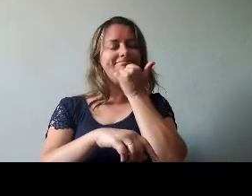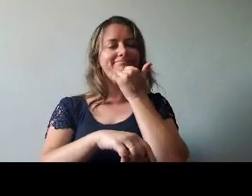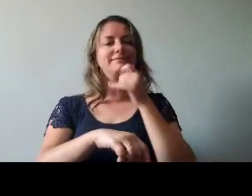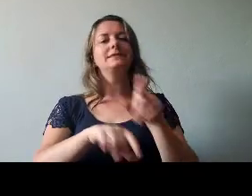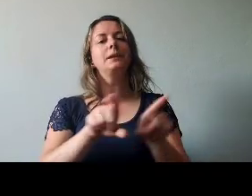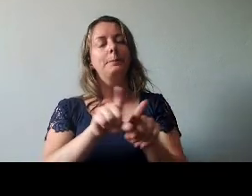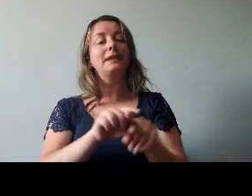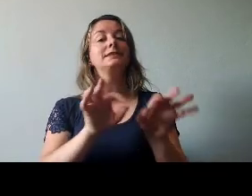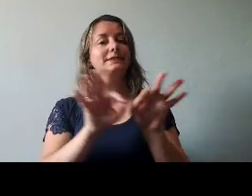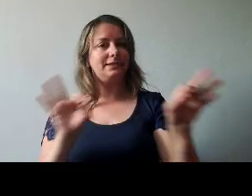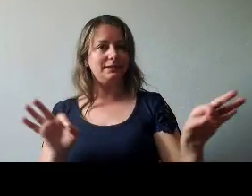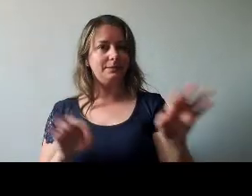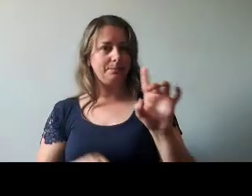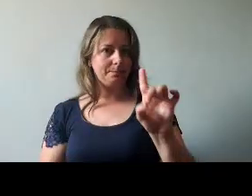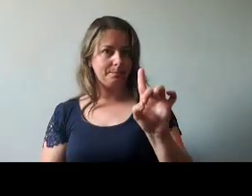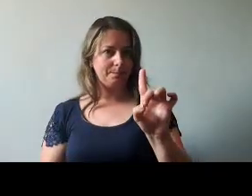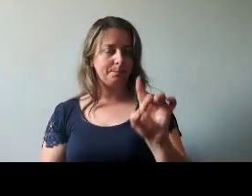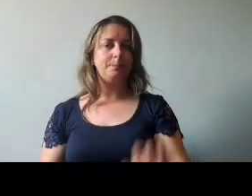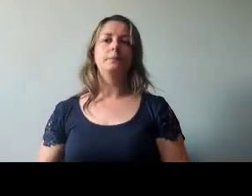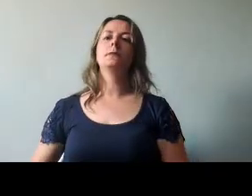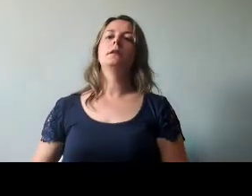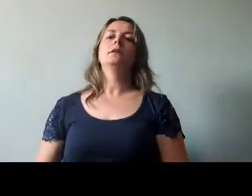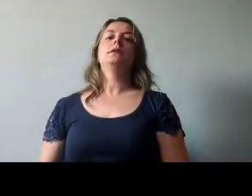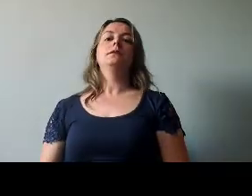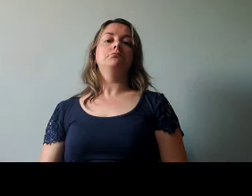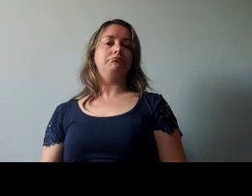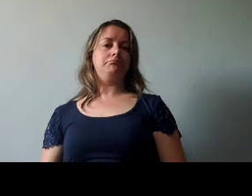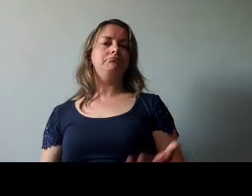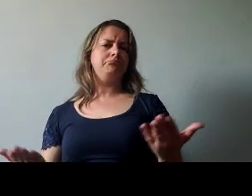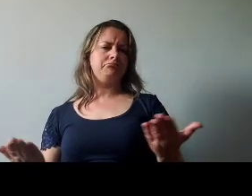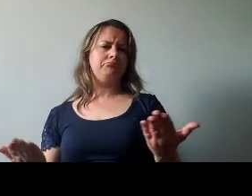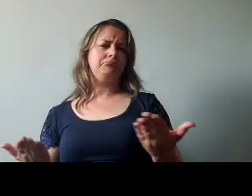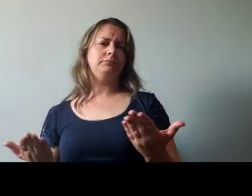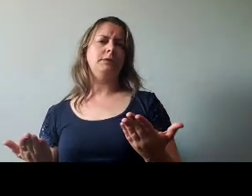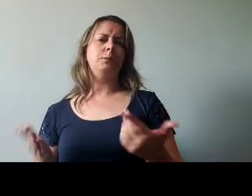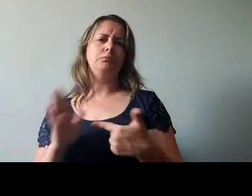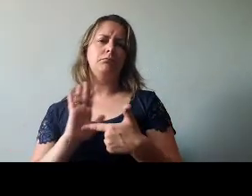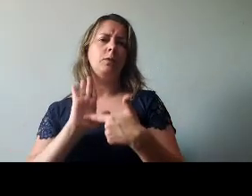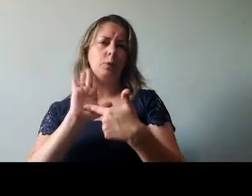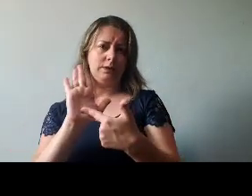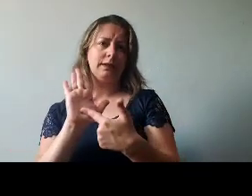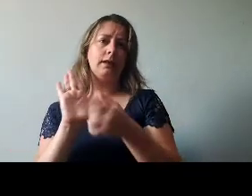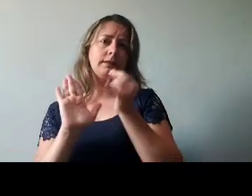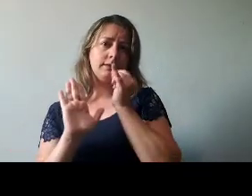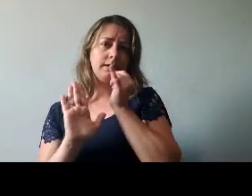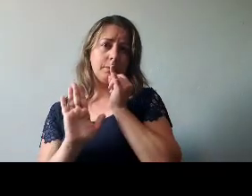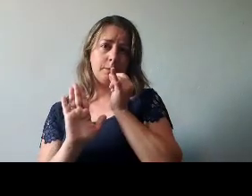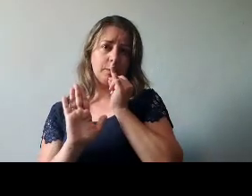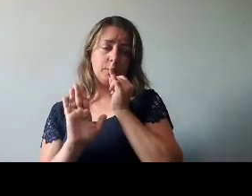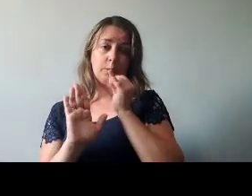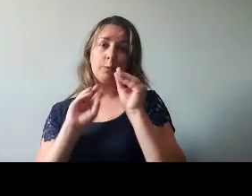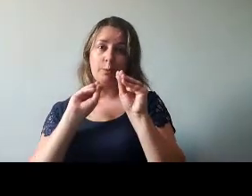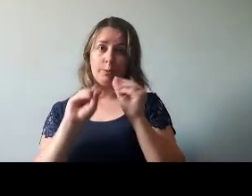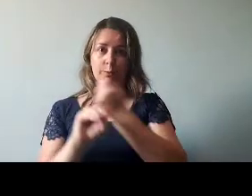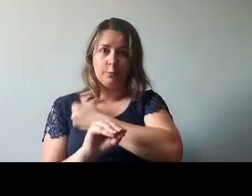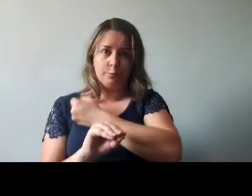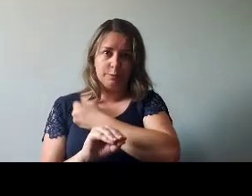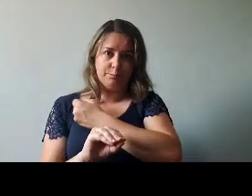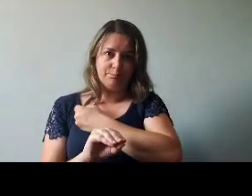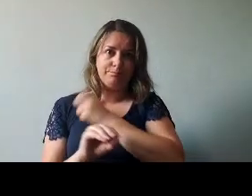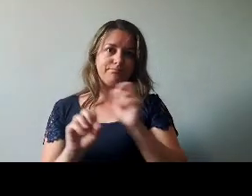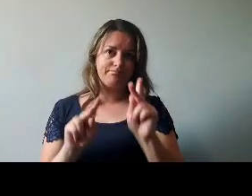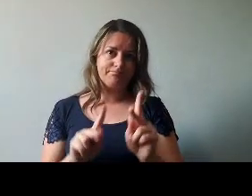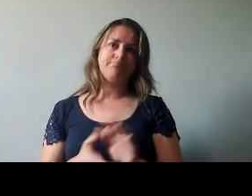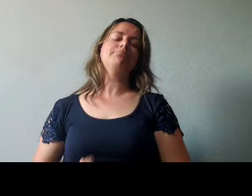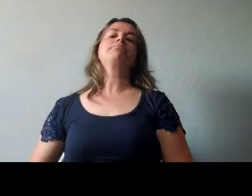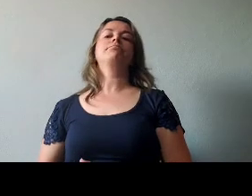Bom, para ficar mais clara essa ideia aí da equação de Torricelli, vou apresentar para vocês um problema numérico, ok? Então, a gente tem,